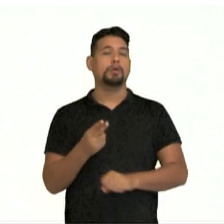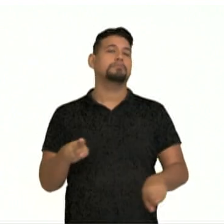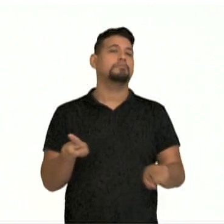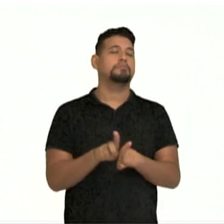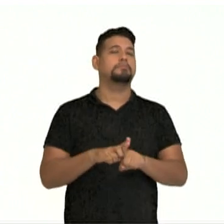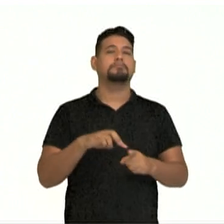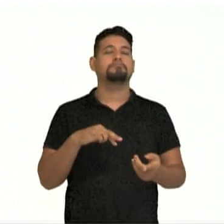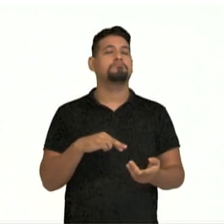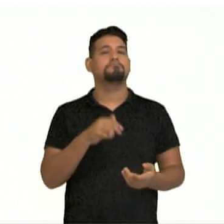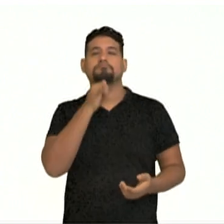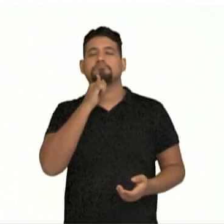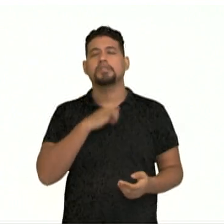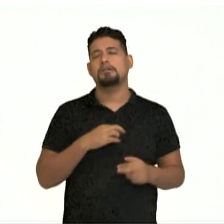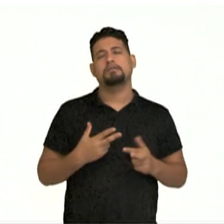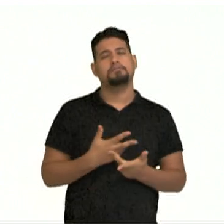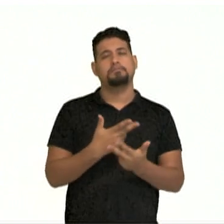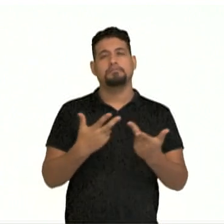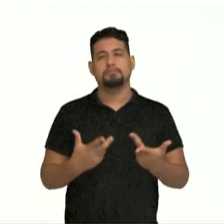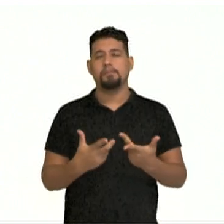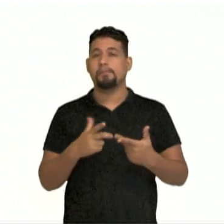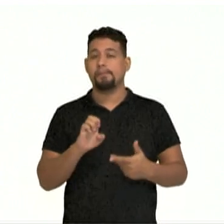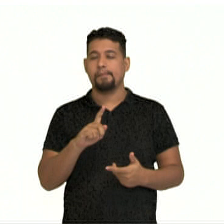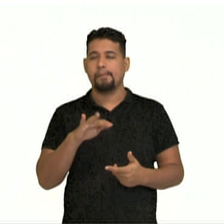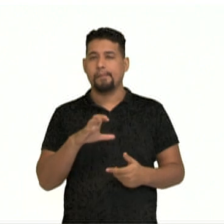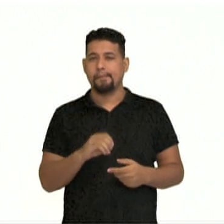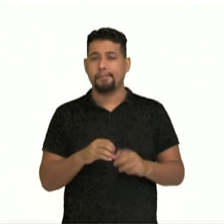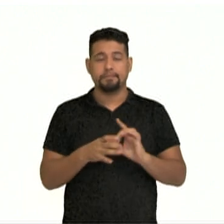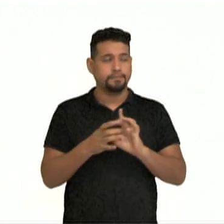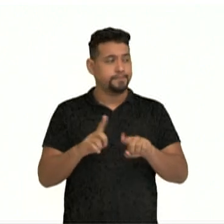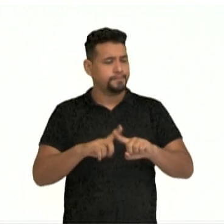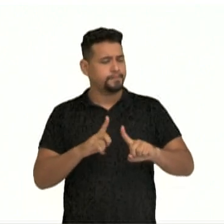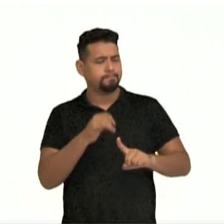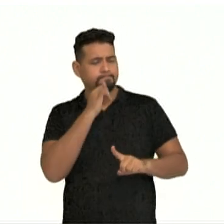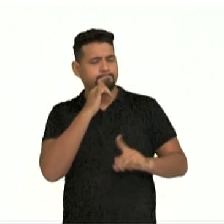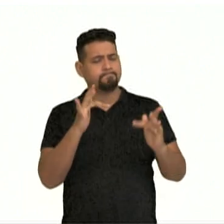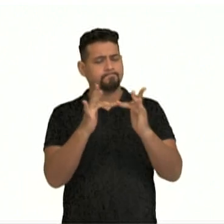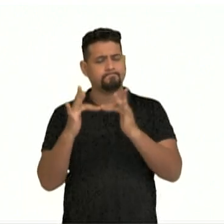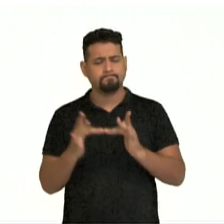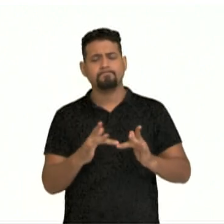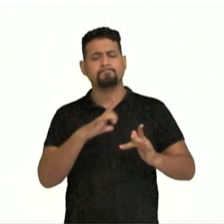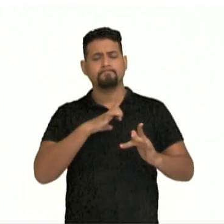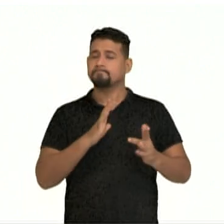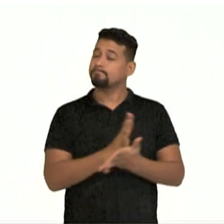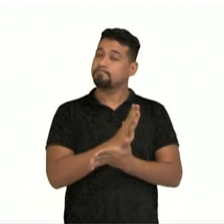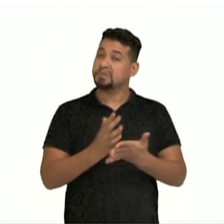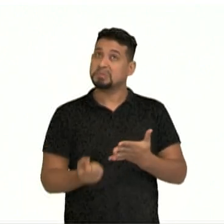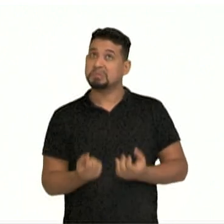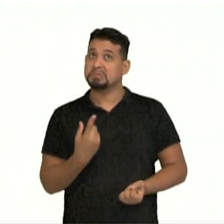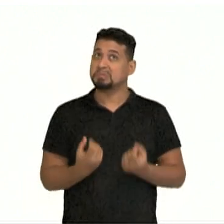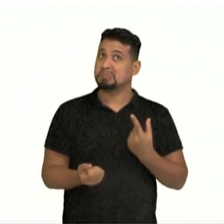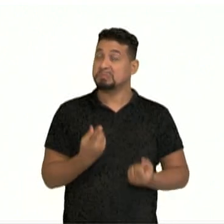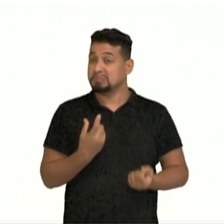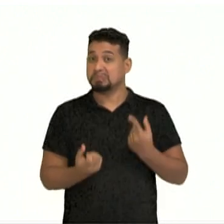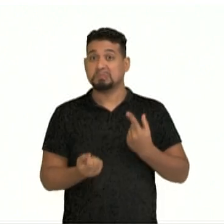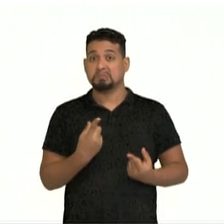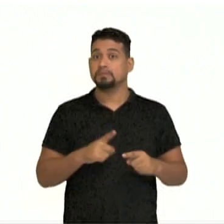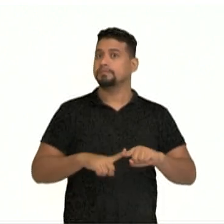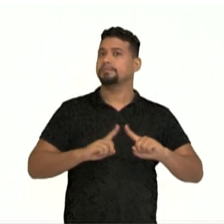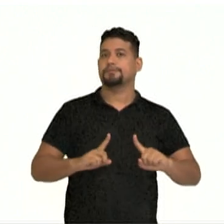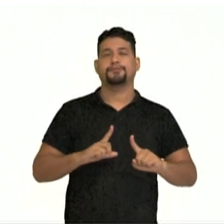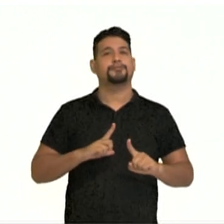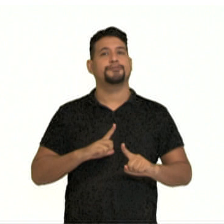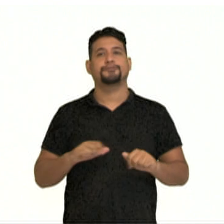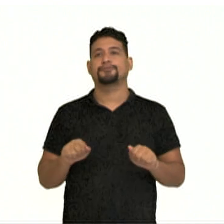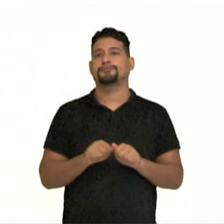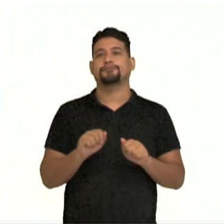não sobram muitos elétrons com liberdade de movimento. Talvez na ligação até sobre um ou outro, pessoal, mas assim, não